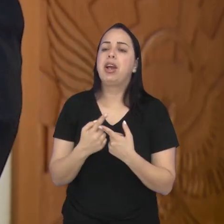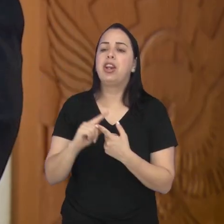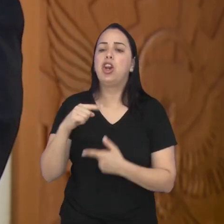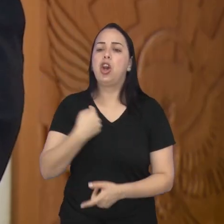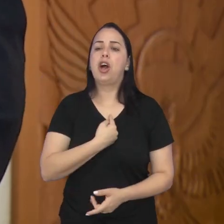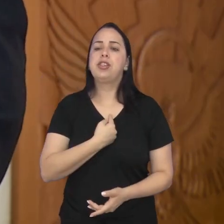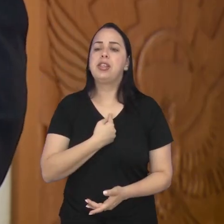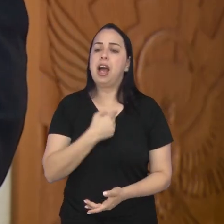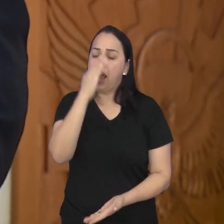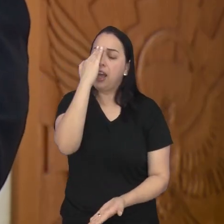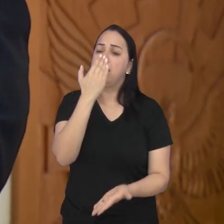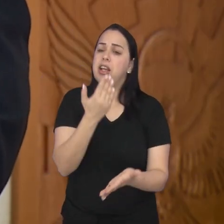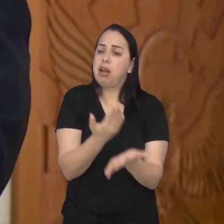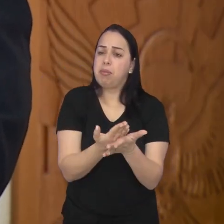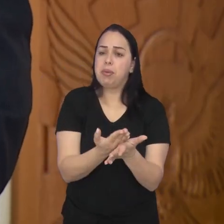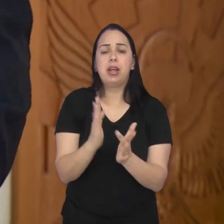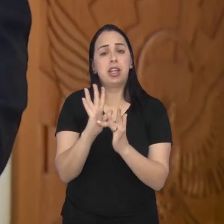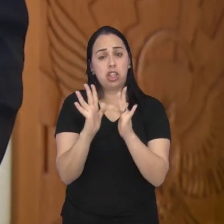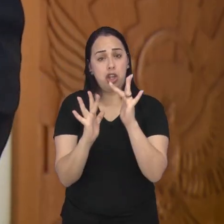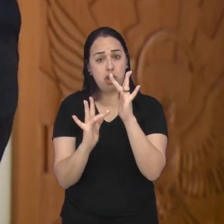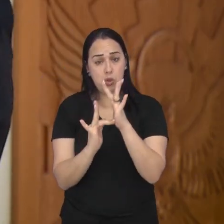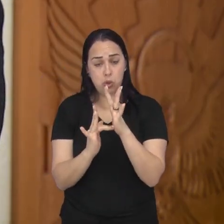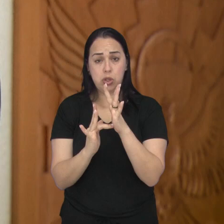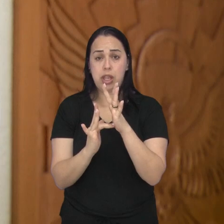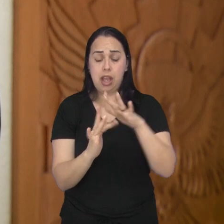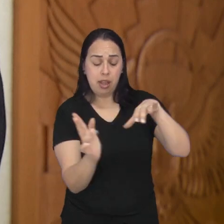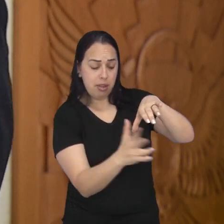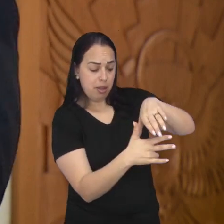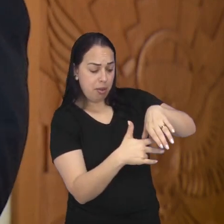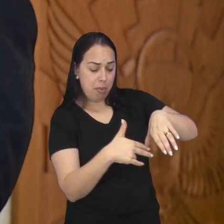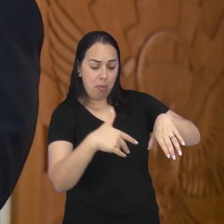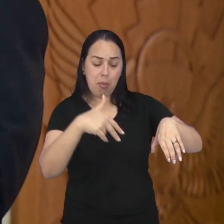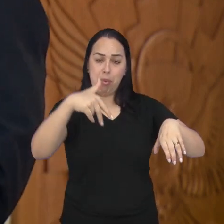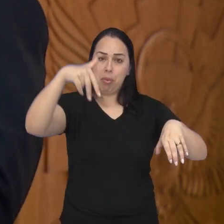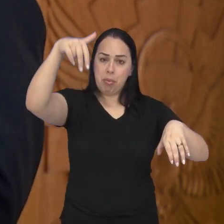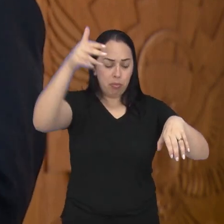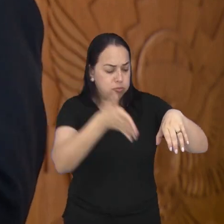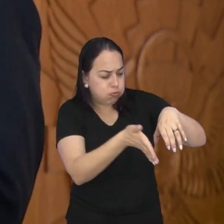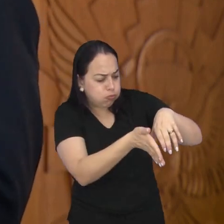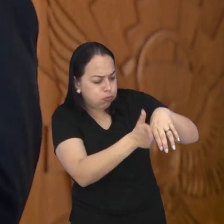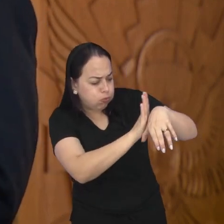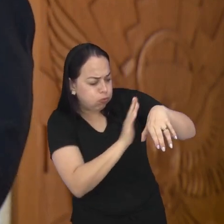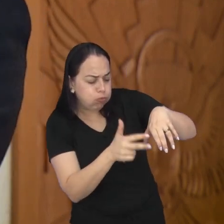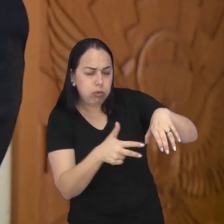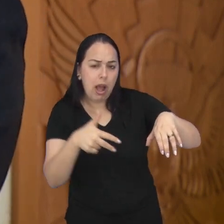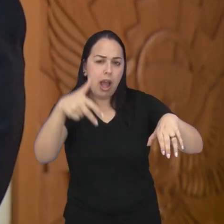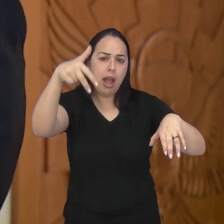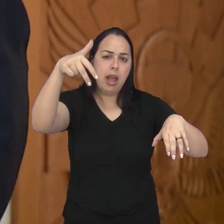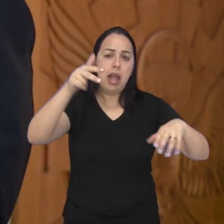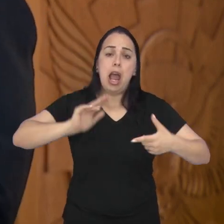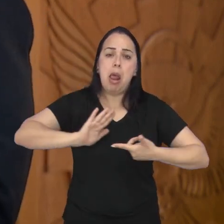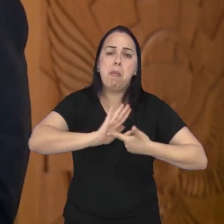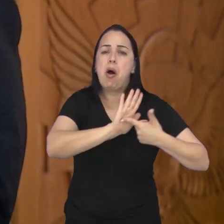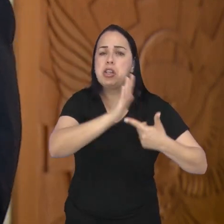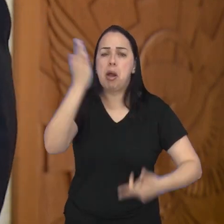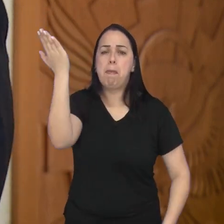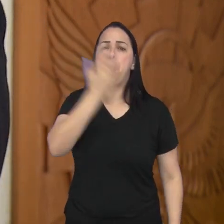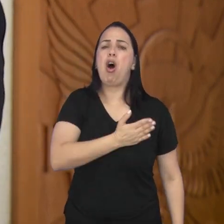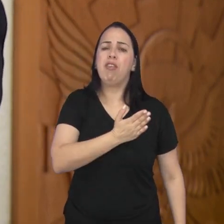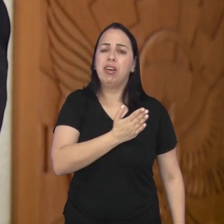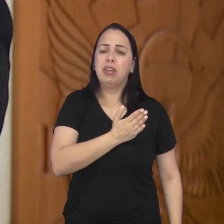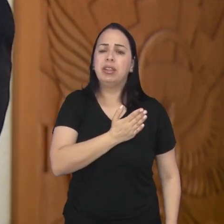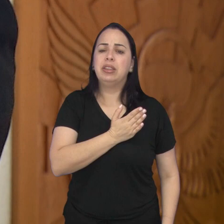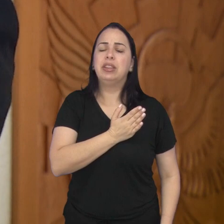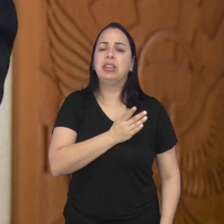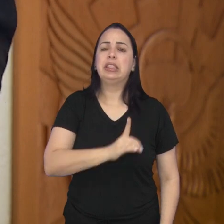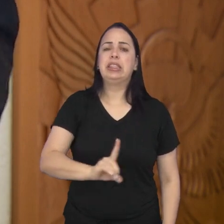nós cremos, né, que Jesus, ao ressuscitar, ao vencer a morte, ele prova de uma vez por todas